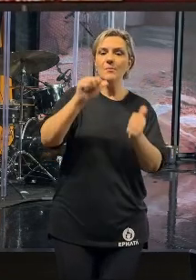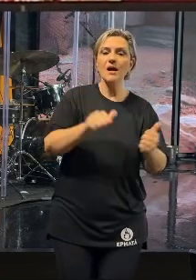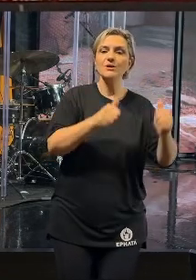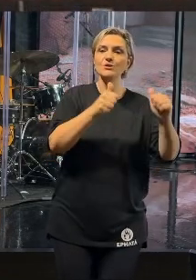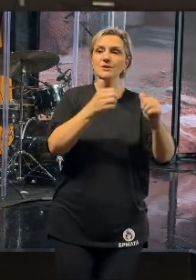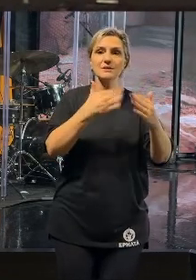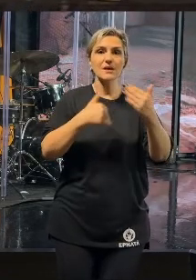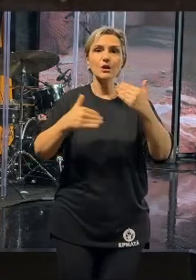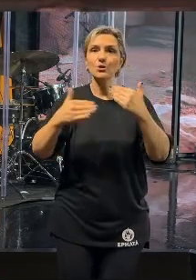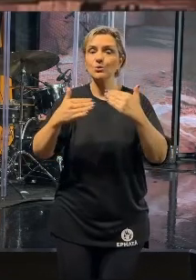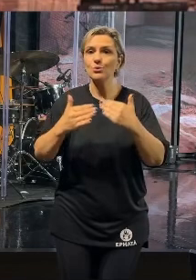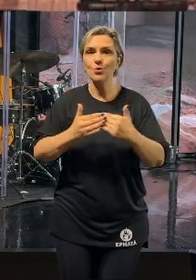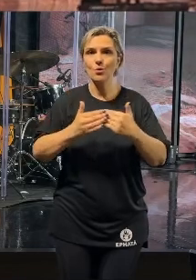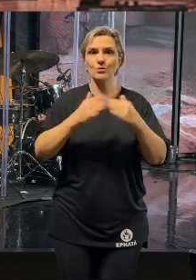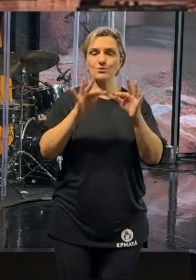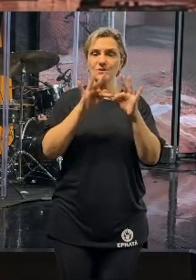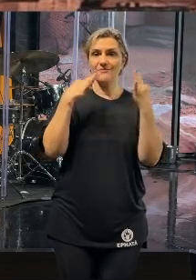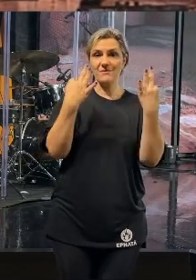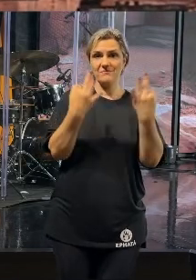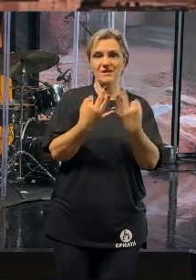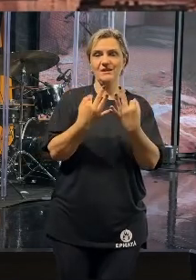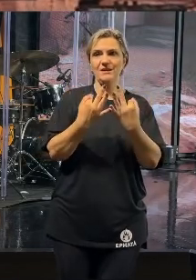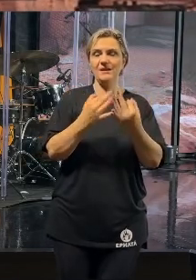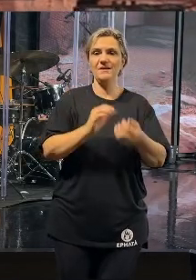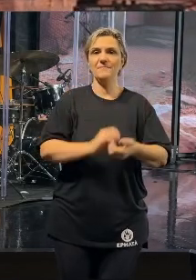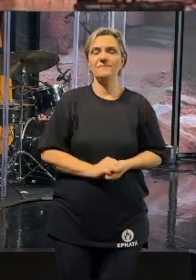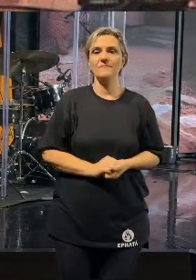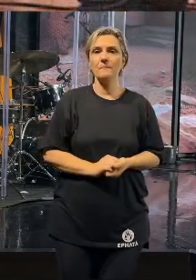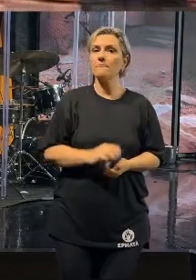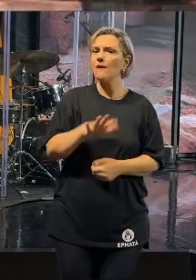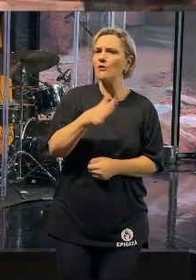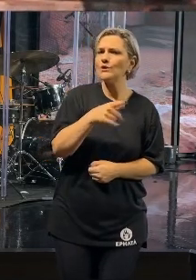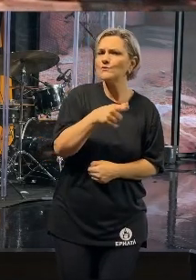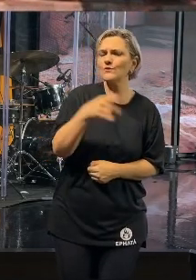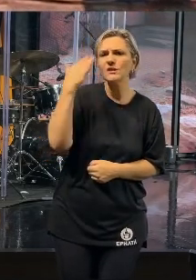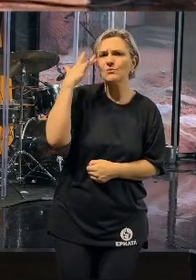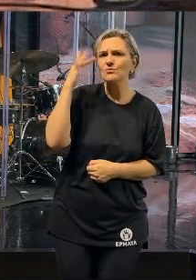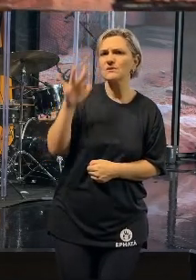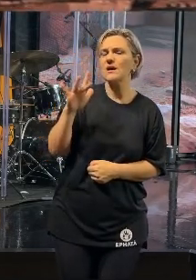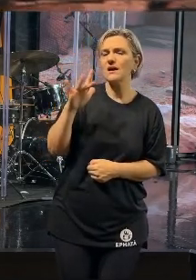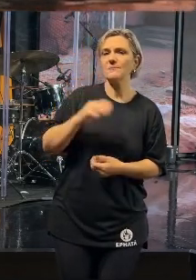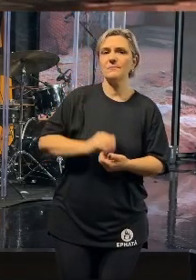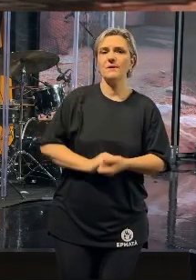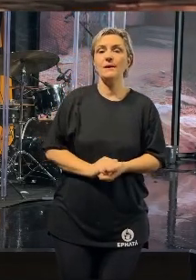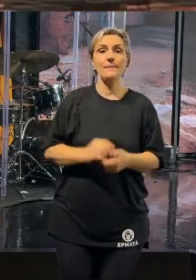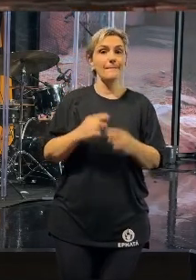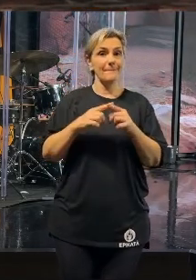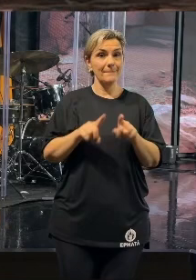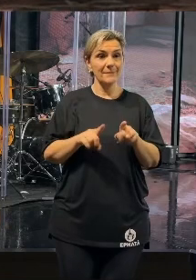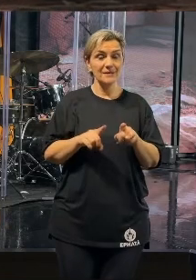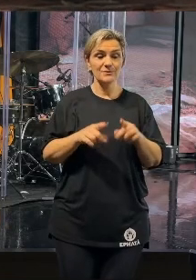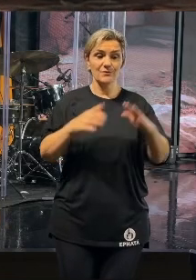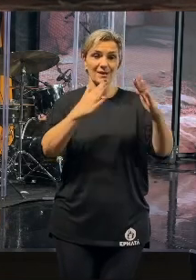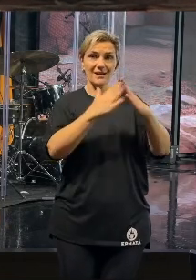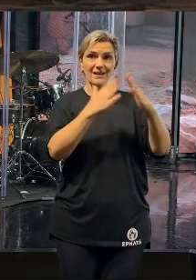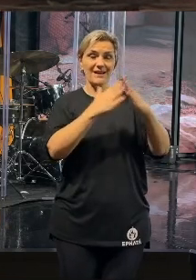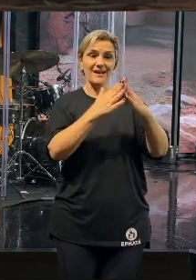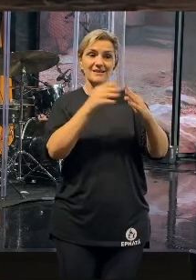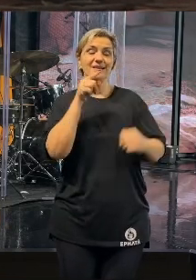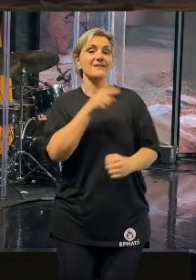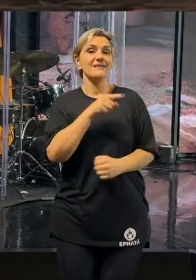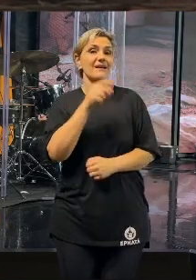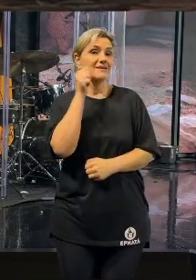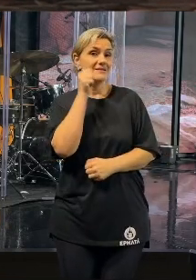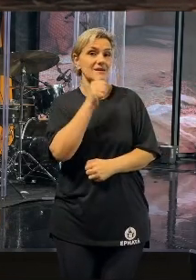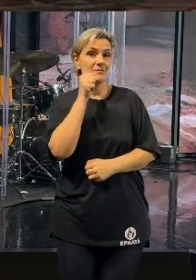e batiza a família. Talvez você não saiba disso, mas foi na casa dessa